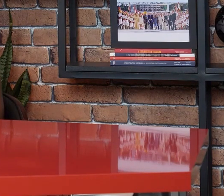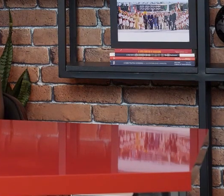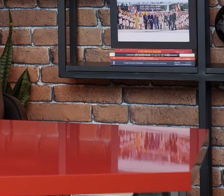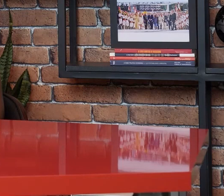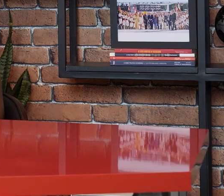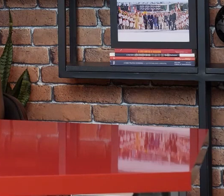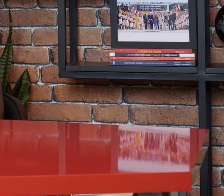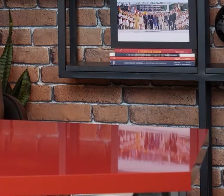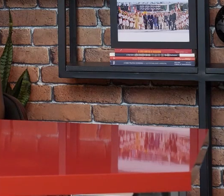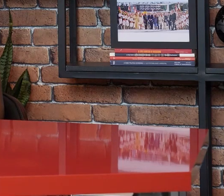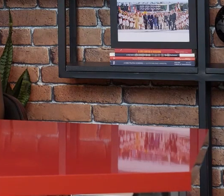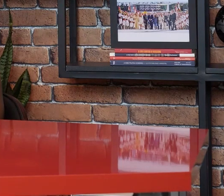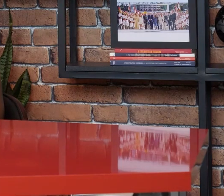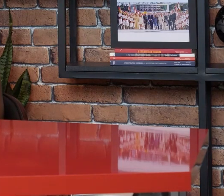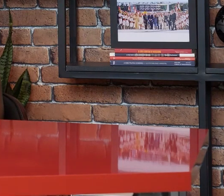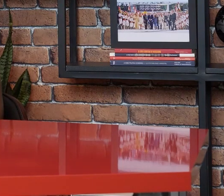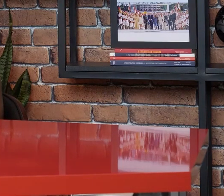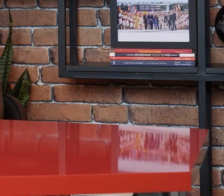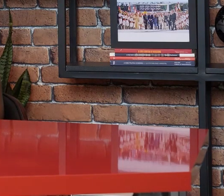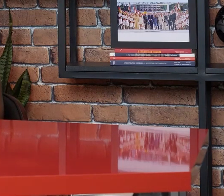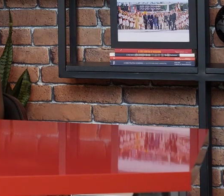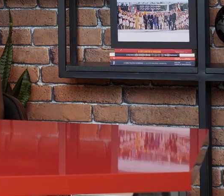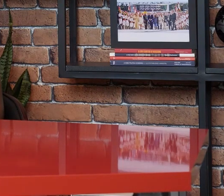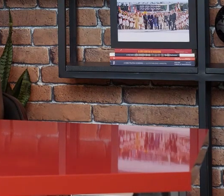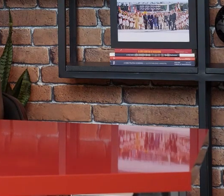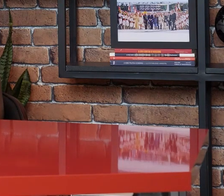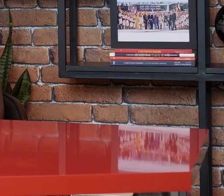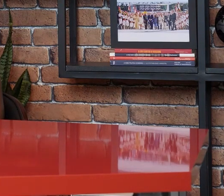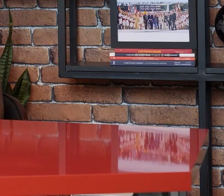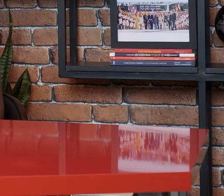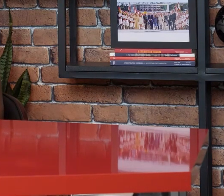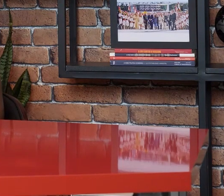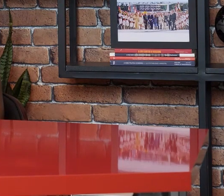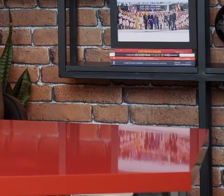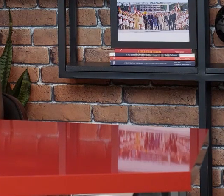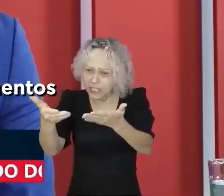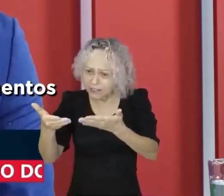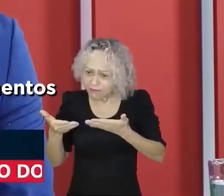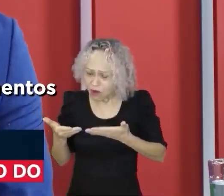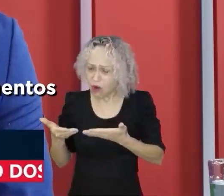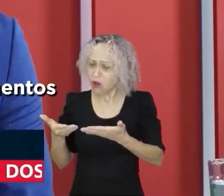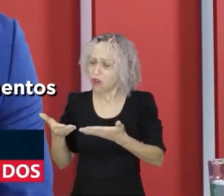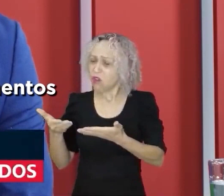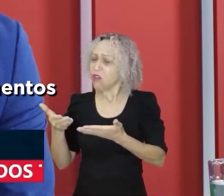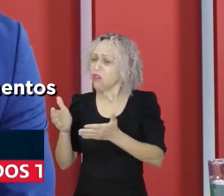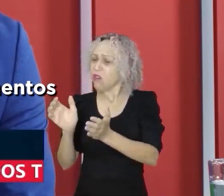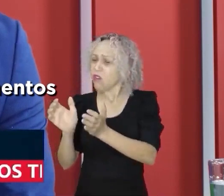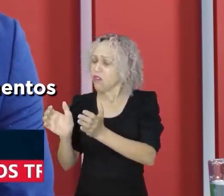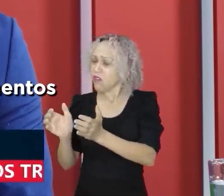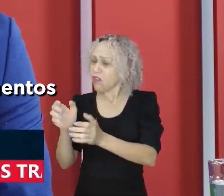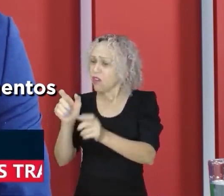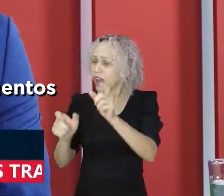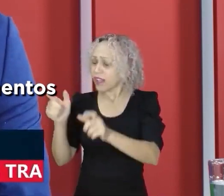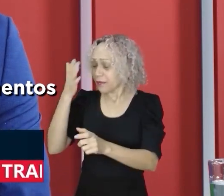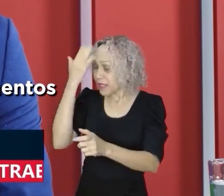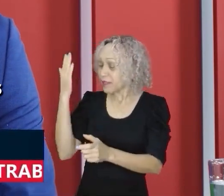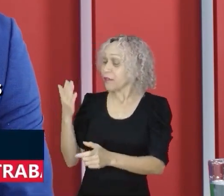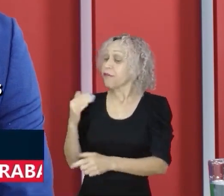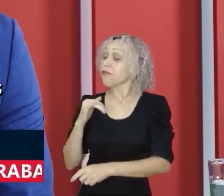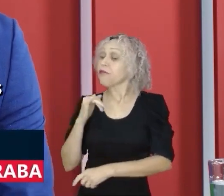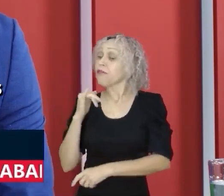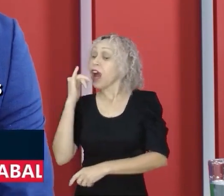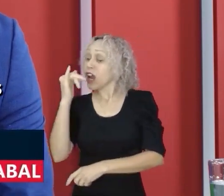repercutiu o depoimento do ex-diretor da Polícia Rodoviária Federal, Silvinei Vasquez. E um dos primeiros acontecimentos foi